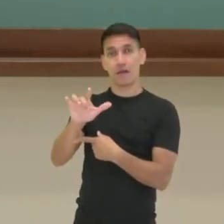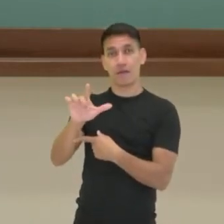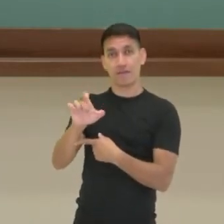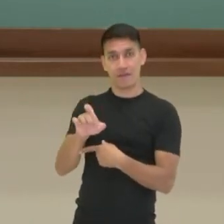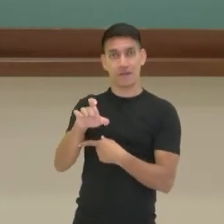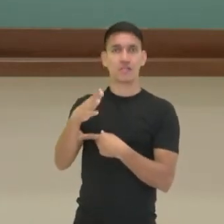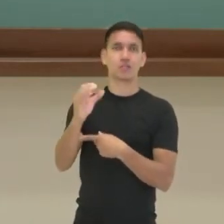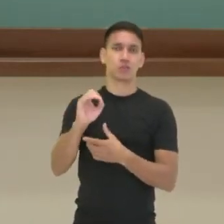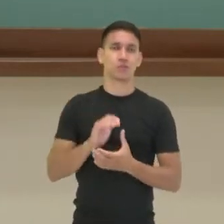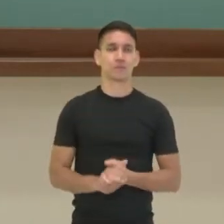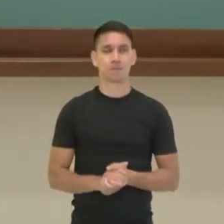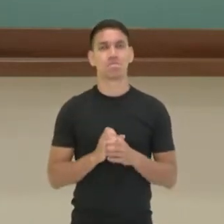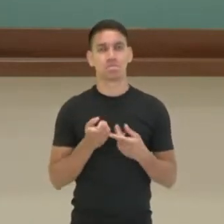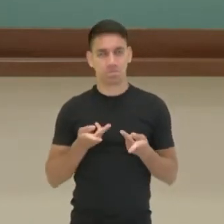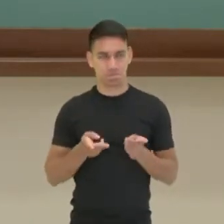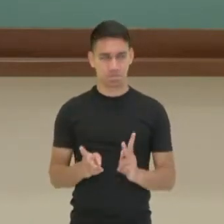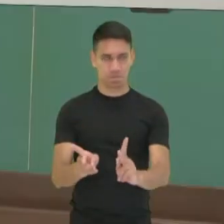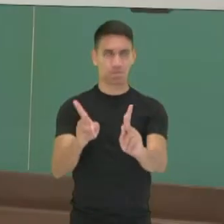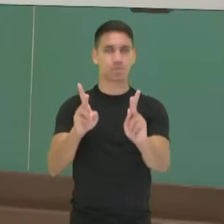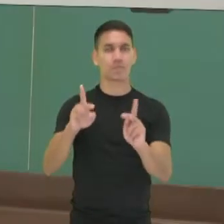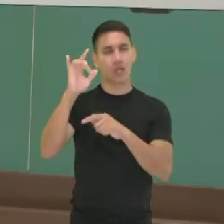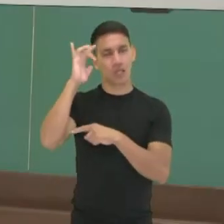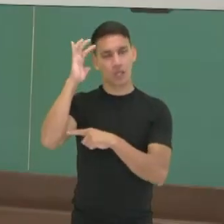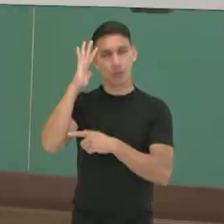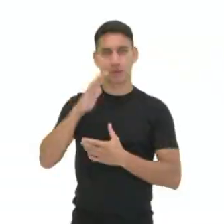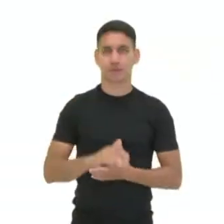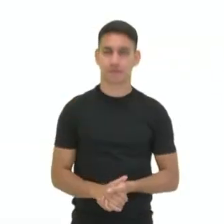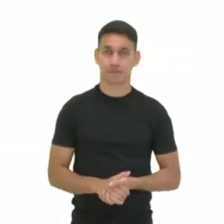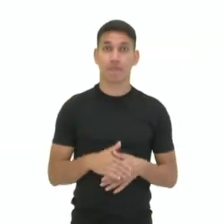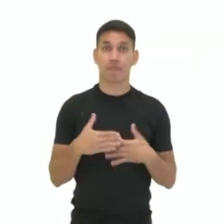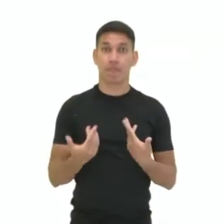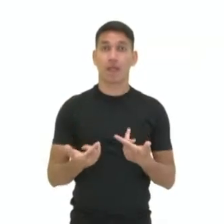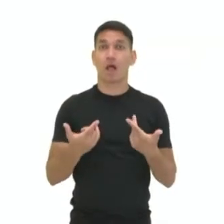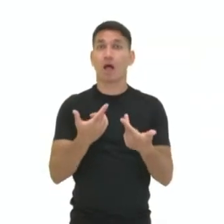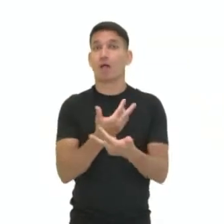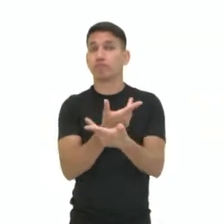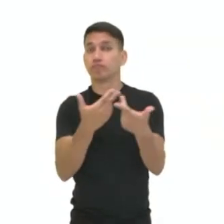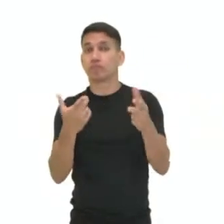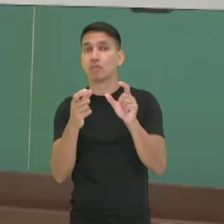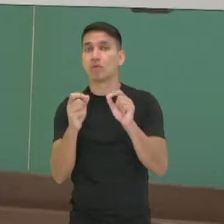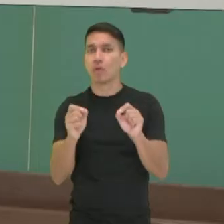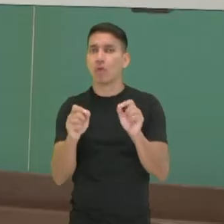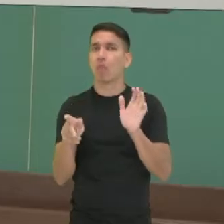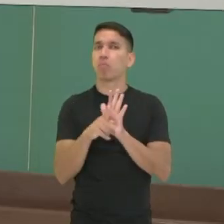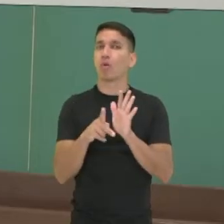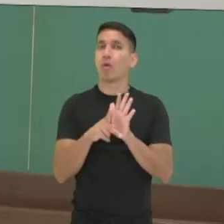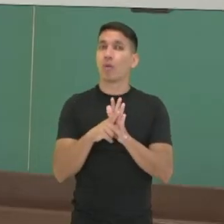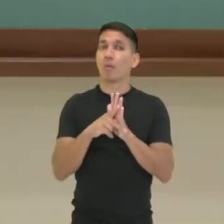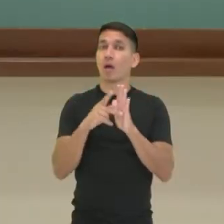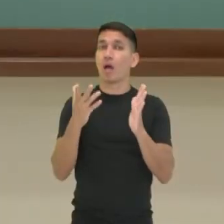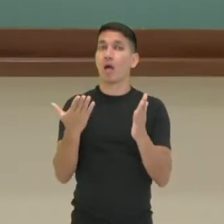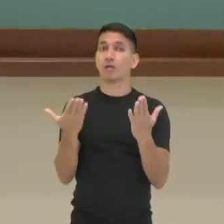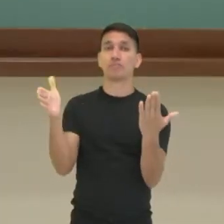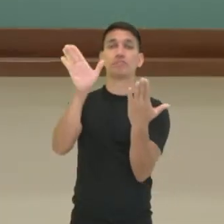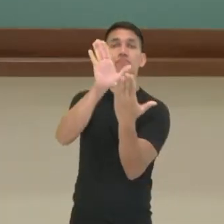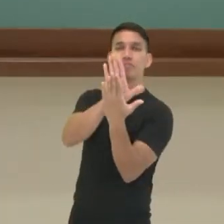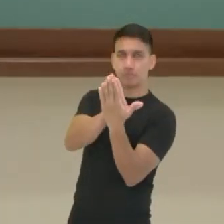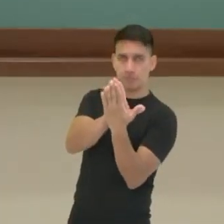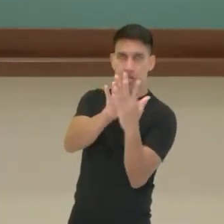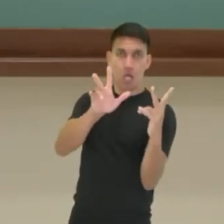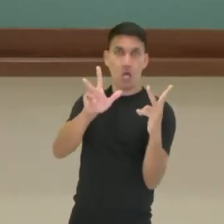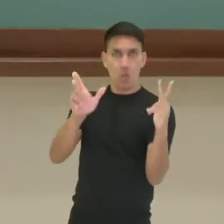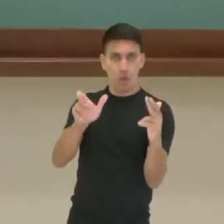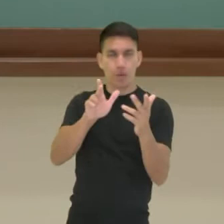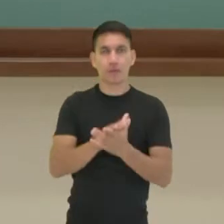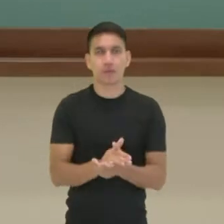reflexão. Continuando a nossa teoria. Então as partes obtidas são por sobreposição, elas são iguais.